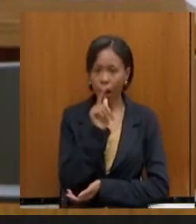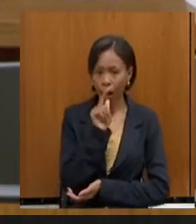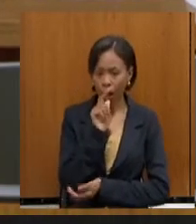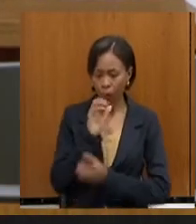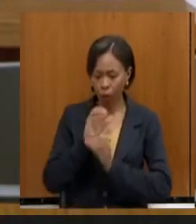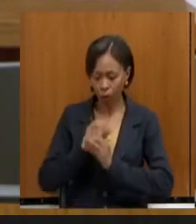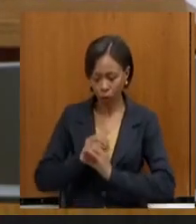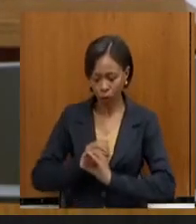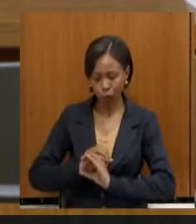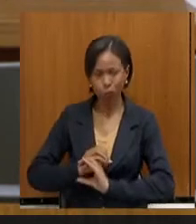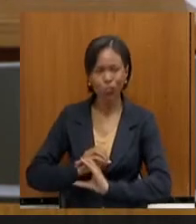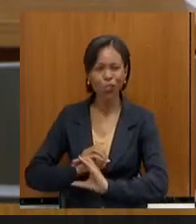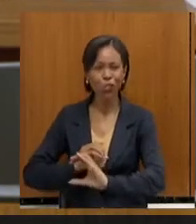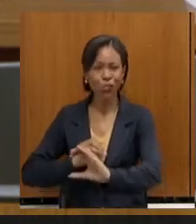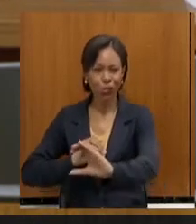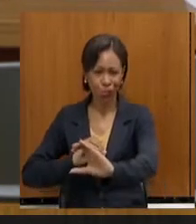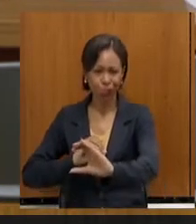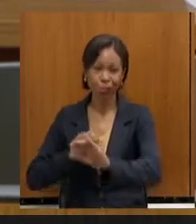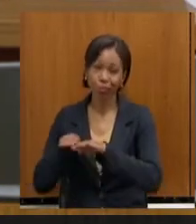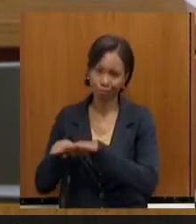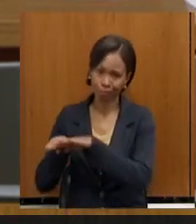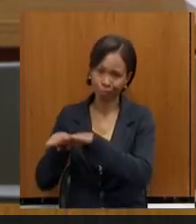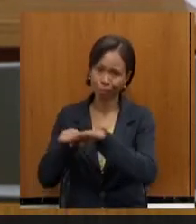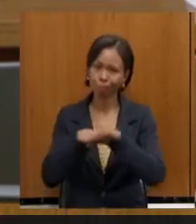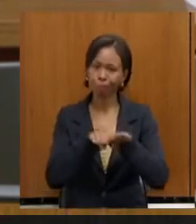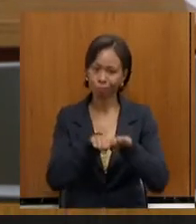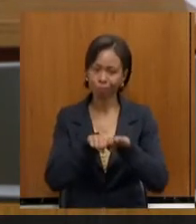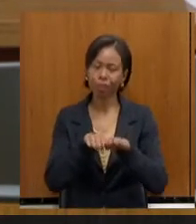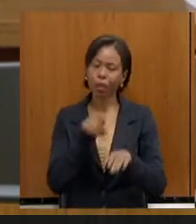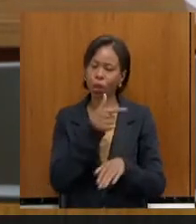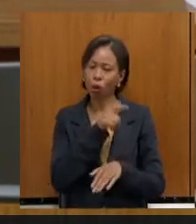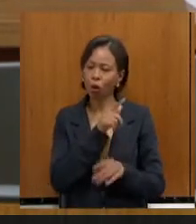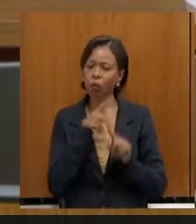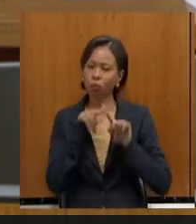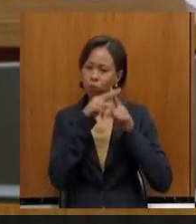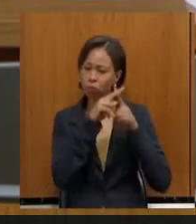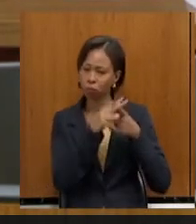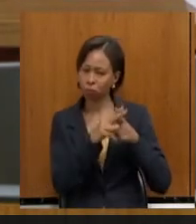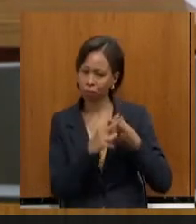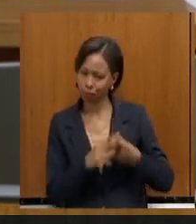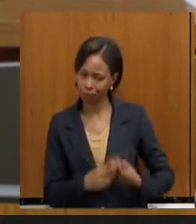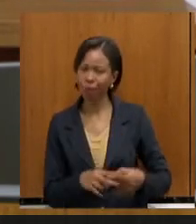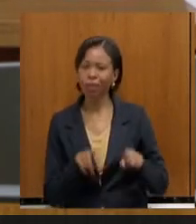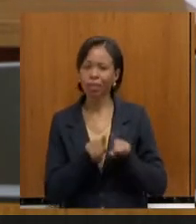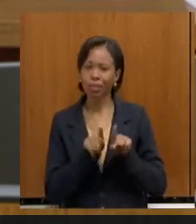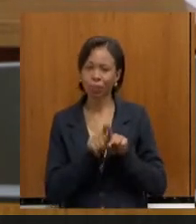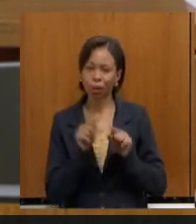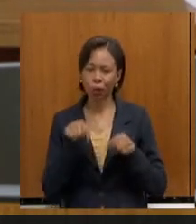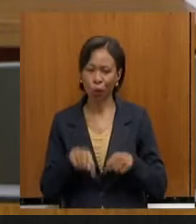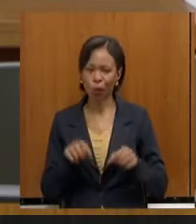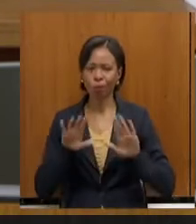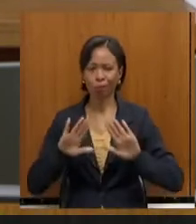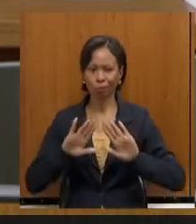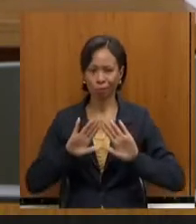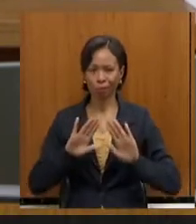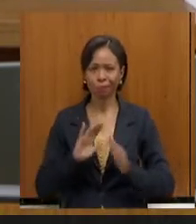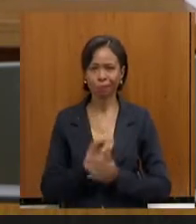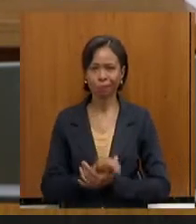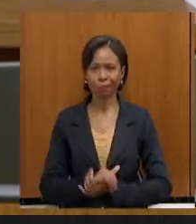agora a gente tem certeza que diversos aprimoramento taram aqui colocados por esta Assembleia Legislativa